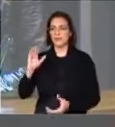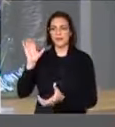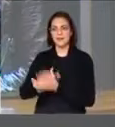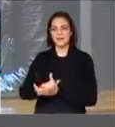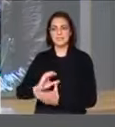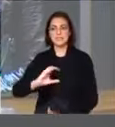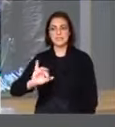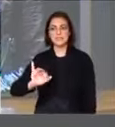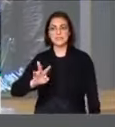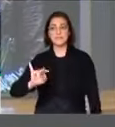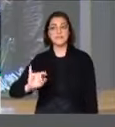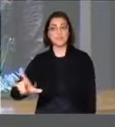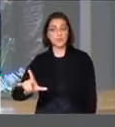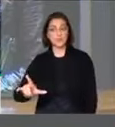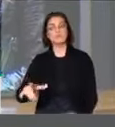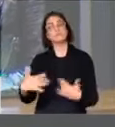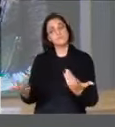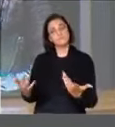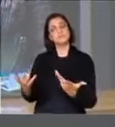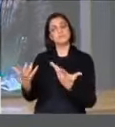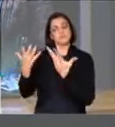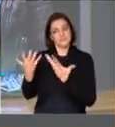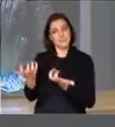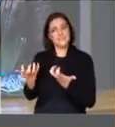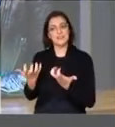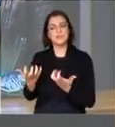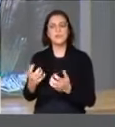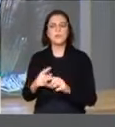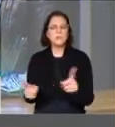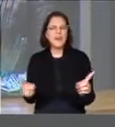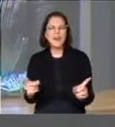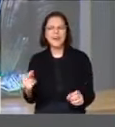assim fizemos. Não porque a gente precisasse